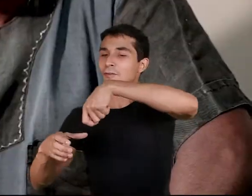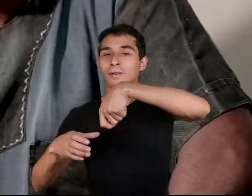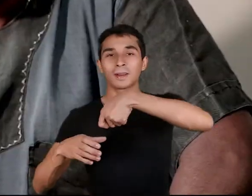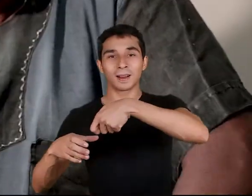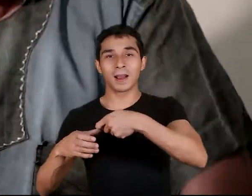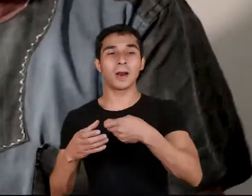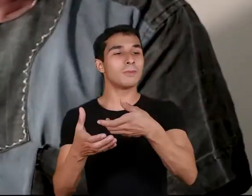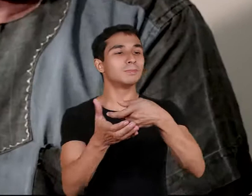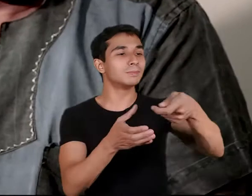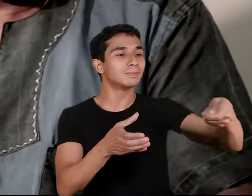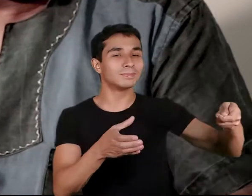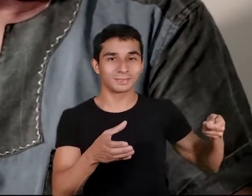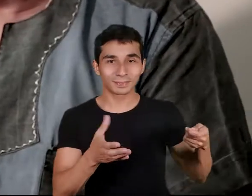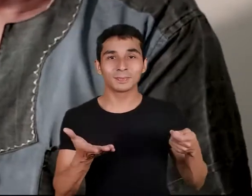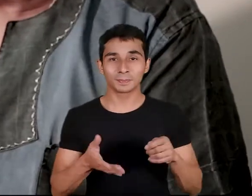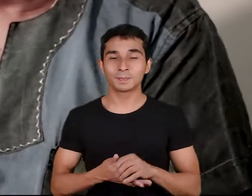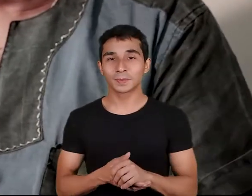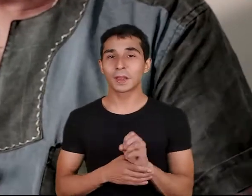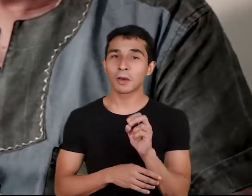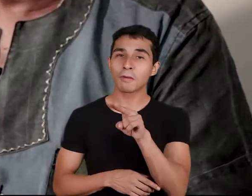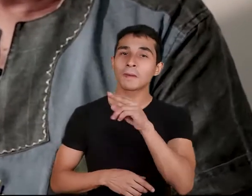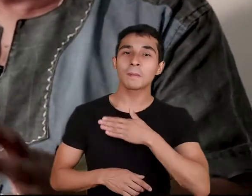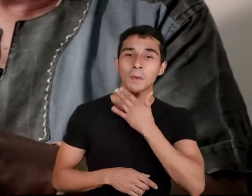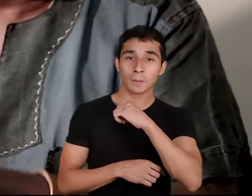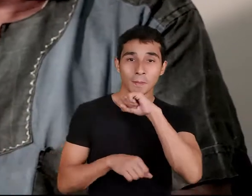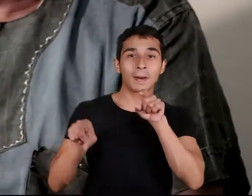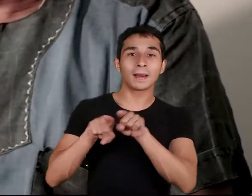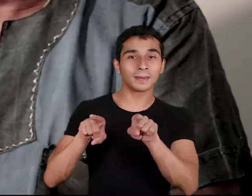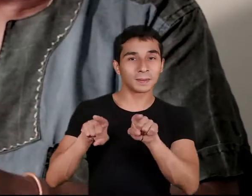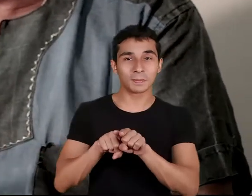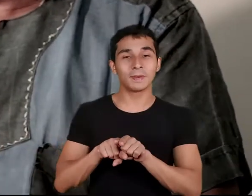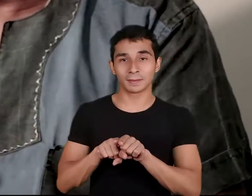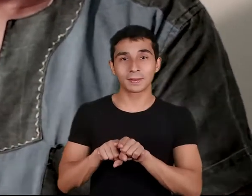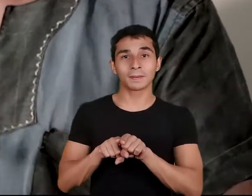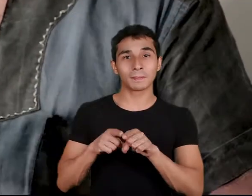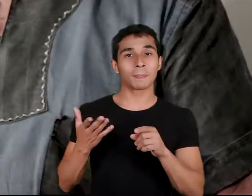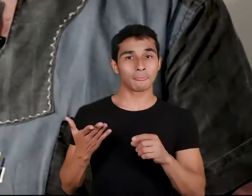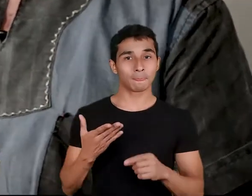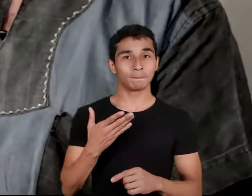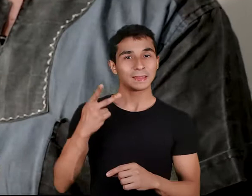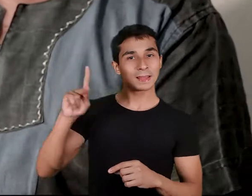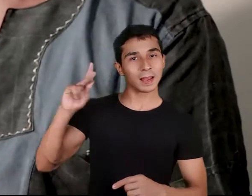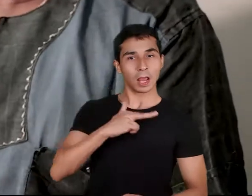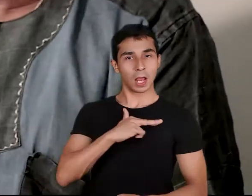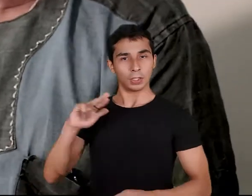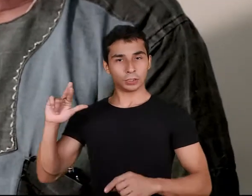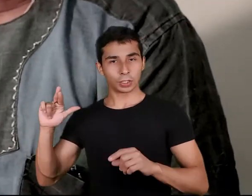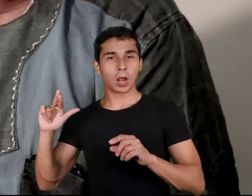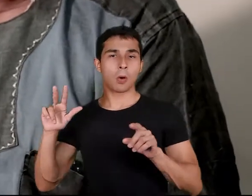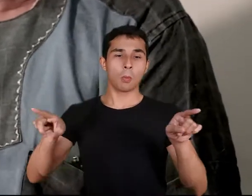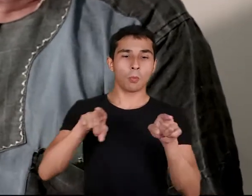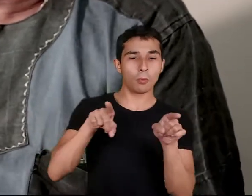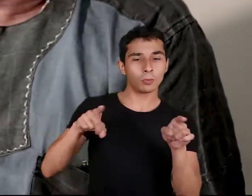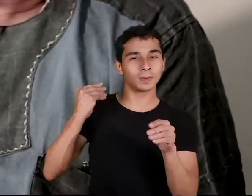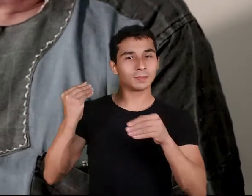meu pai, né? Sempre nessa coisa, misturando o lado religioso com a música,